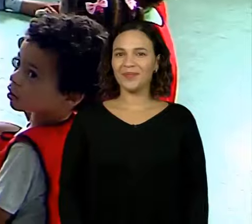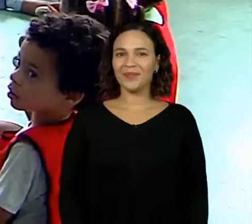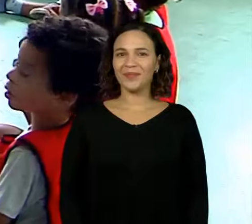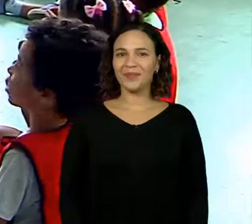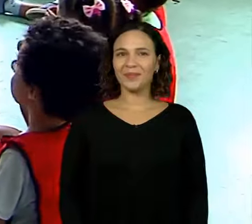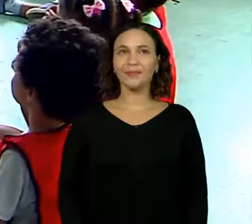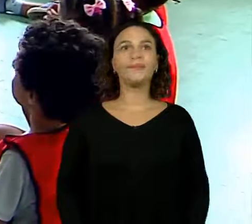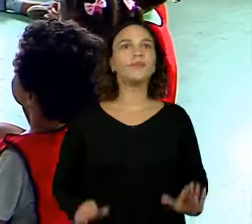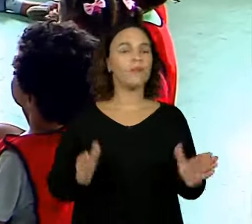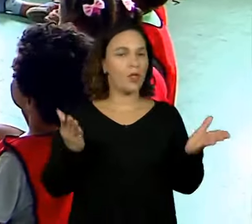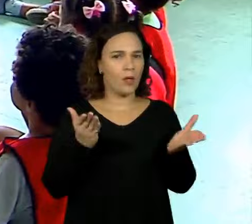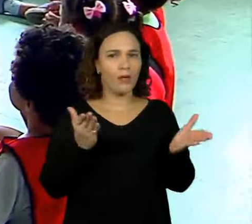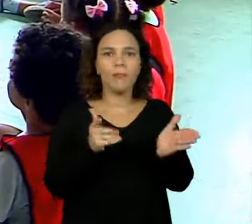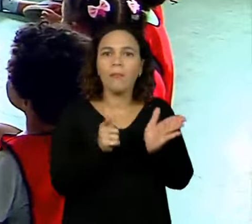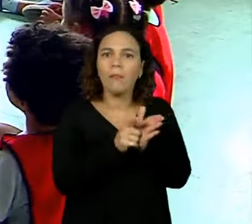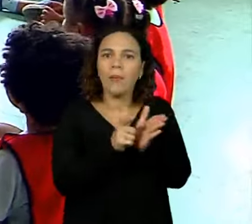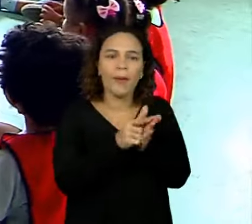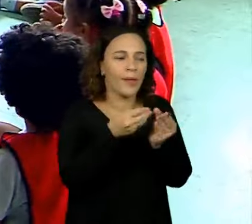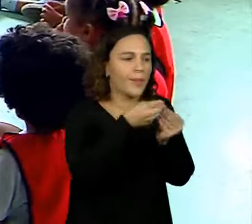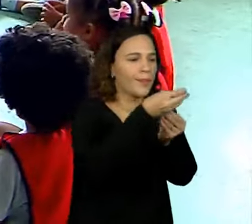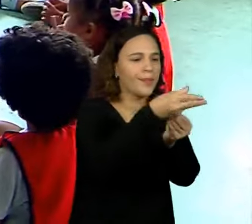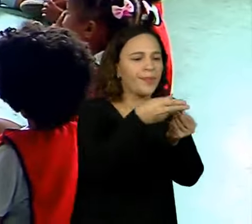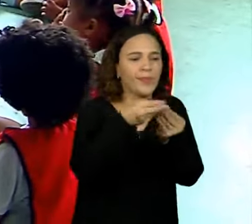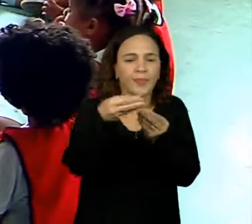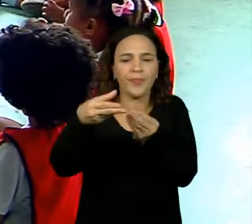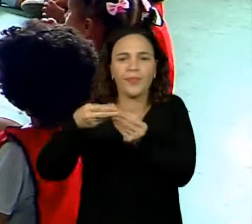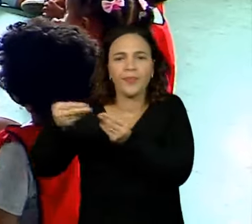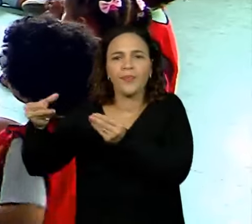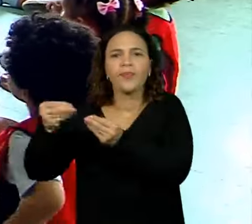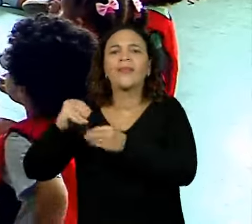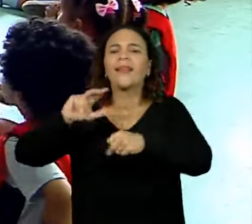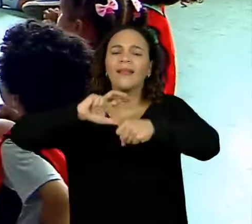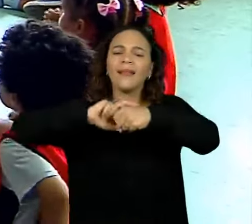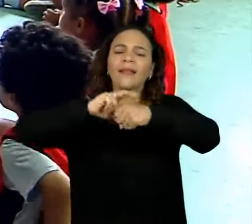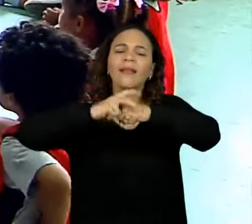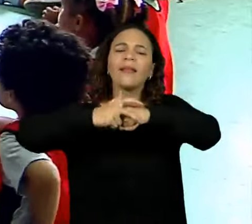A gente vai entregar o papel da dengue. O que é a dengue mesmo?